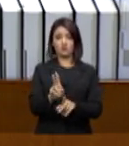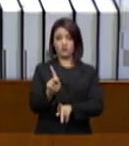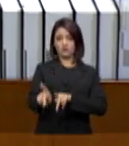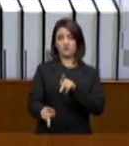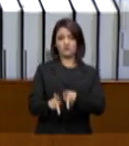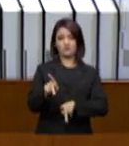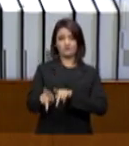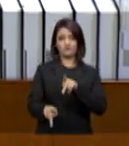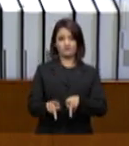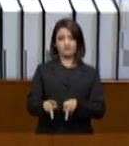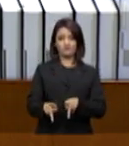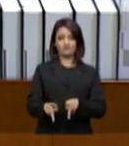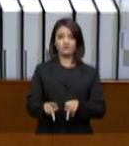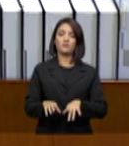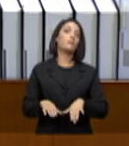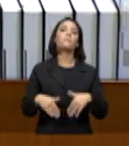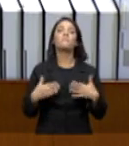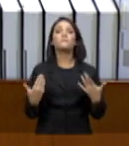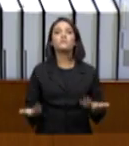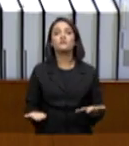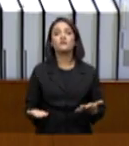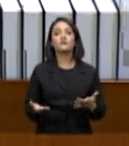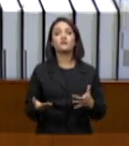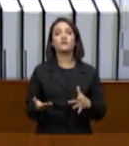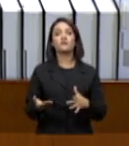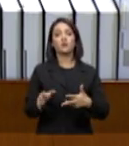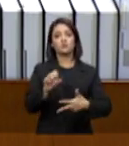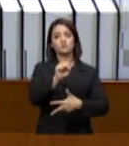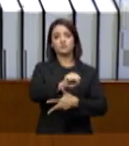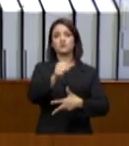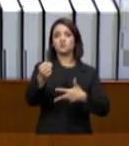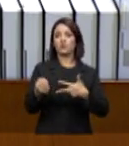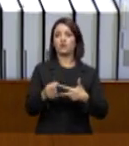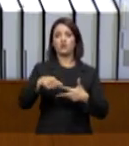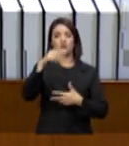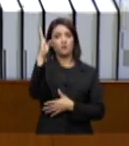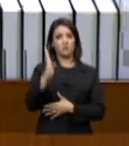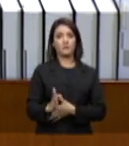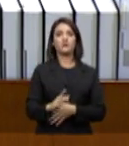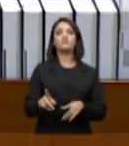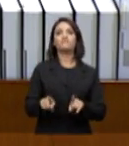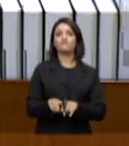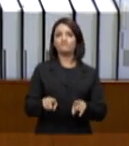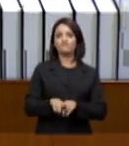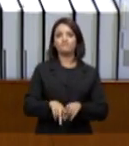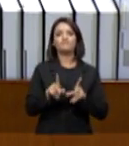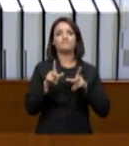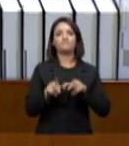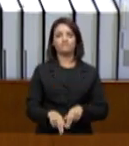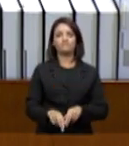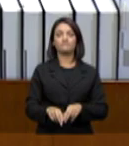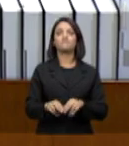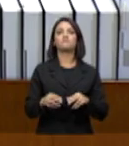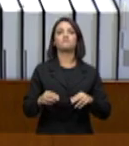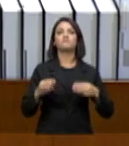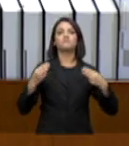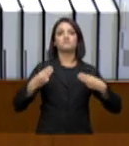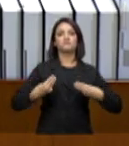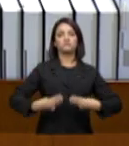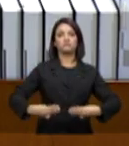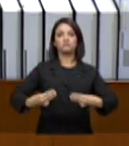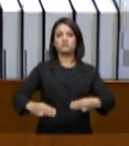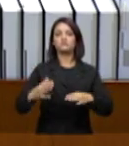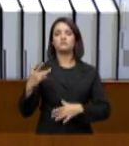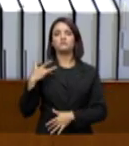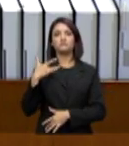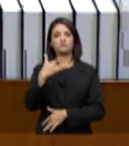saúde a reação dos poderes públicos no brasil não tem sido diferente o ministério da saúde